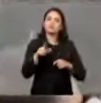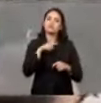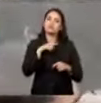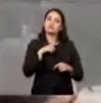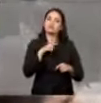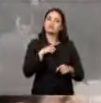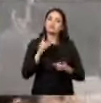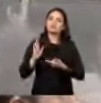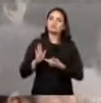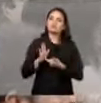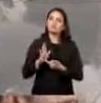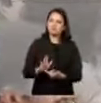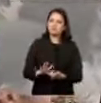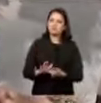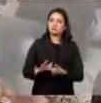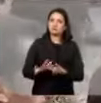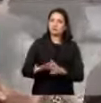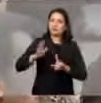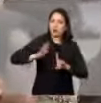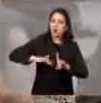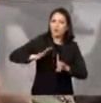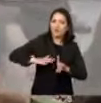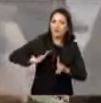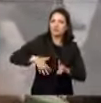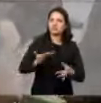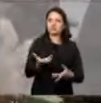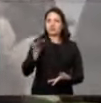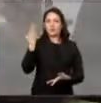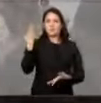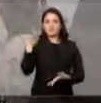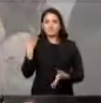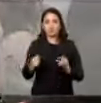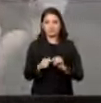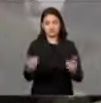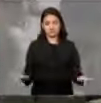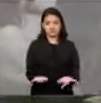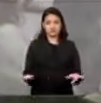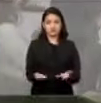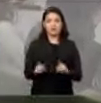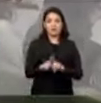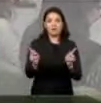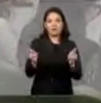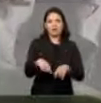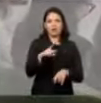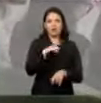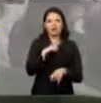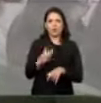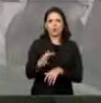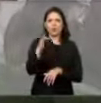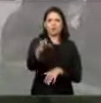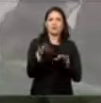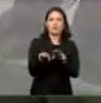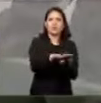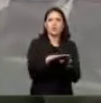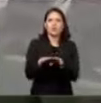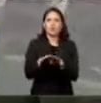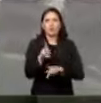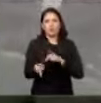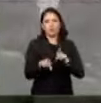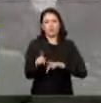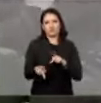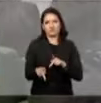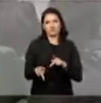o passado, para construir o presente e para permitir o futuro democrático do seu povo. Apenas uma